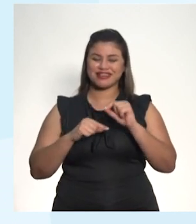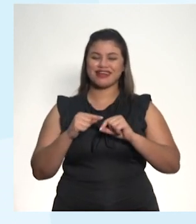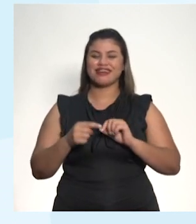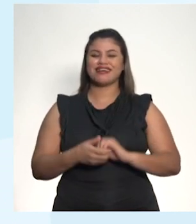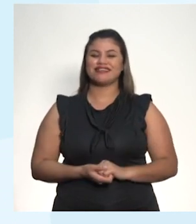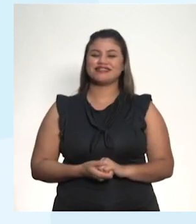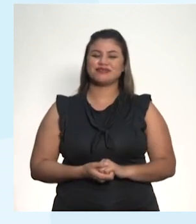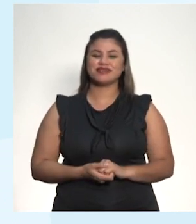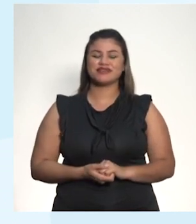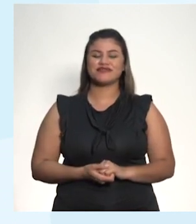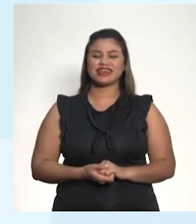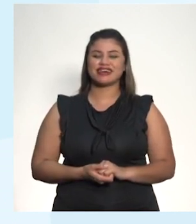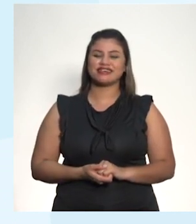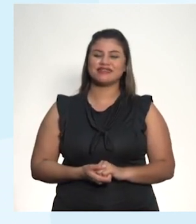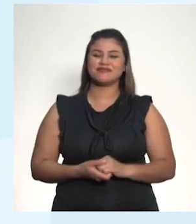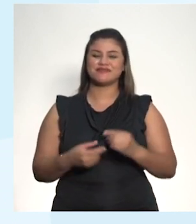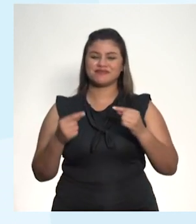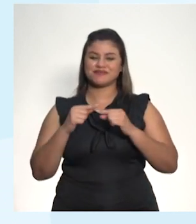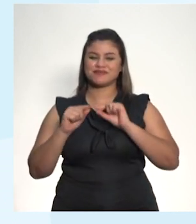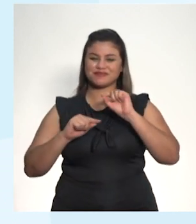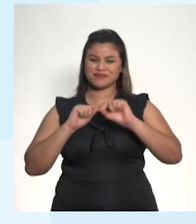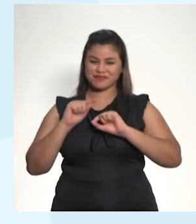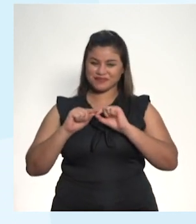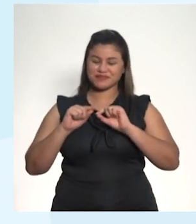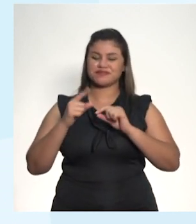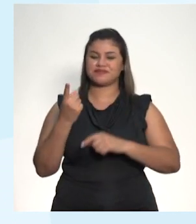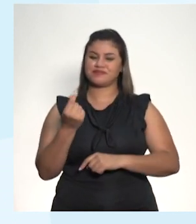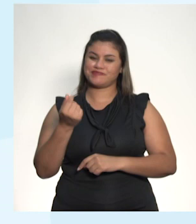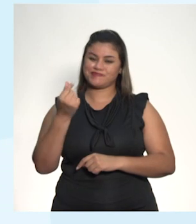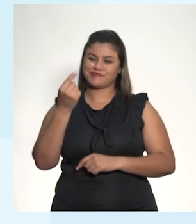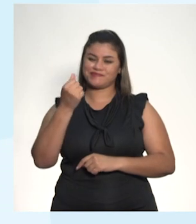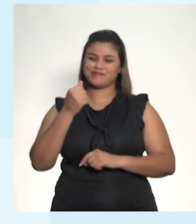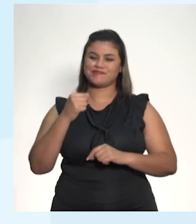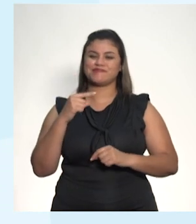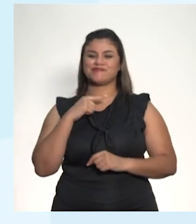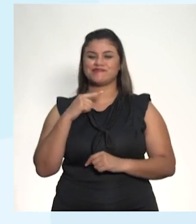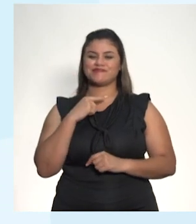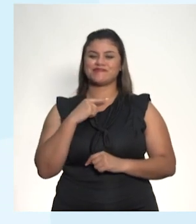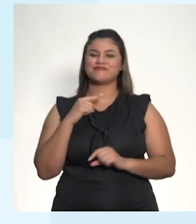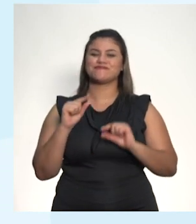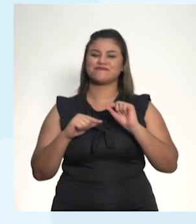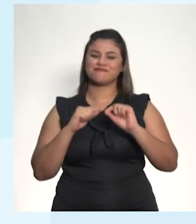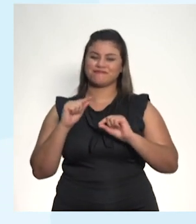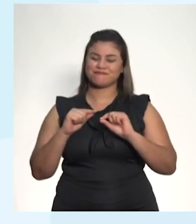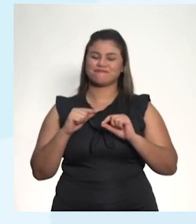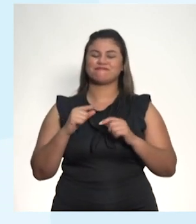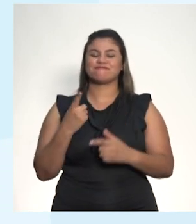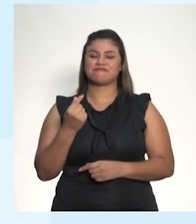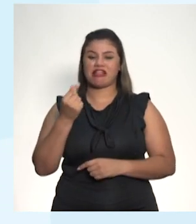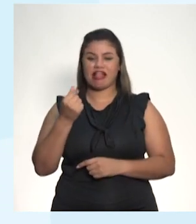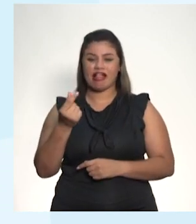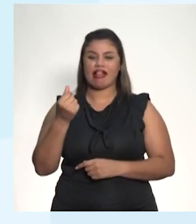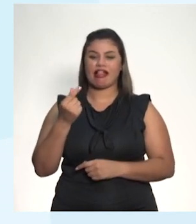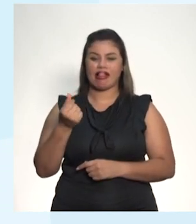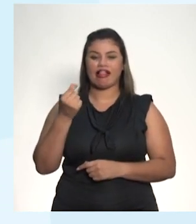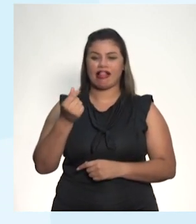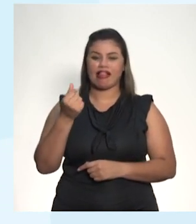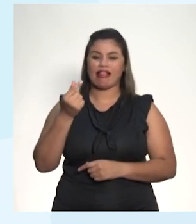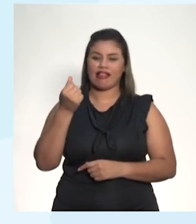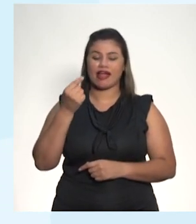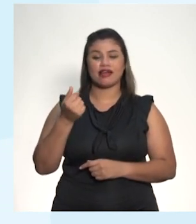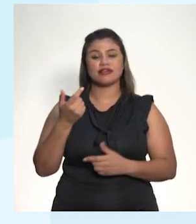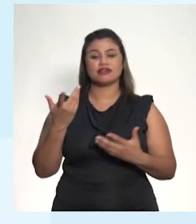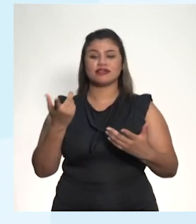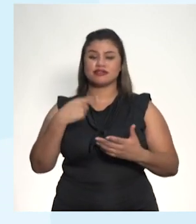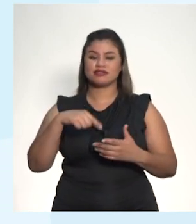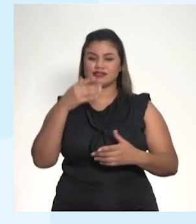de, vamos dizer assim, pela questão do dinheiro, né? A gente vive só pensando em dinheiro, ganhar, ganhar, ganhar. E às vezes a gente esquece